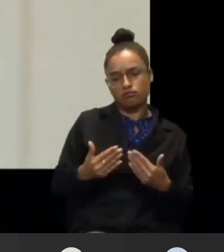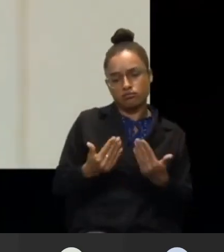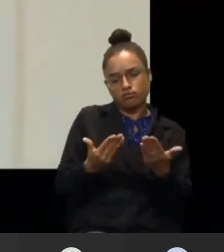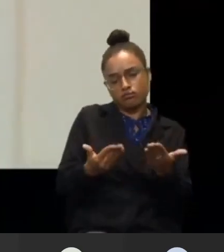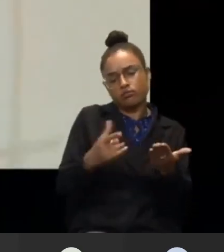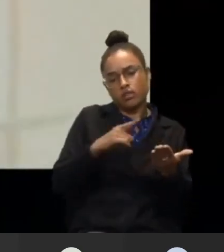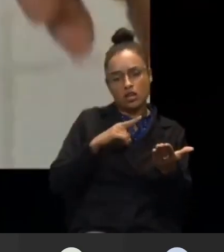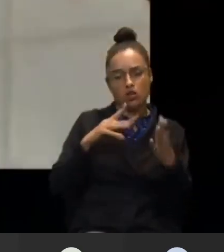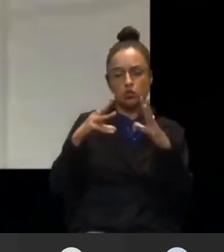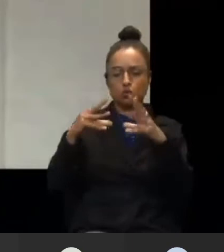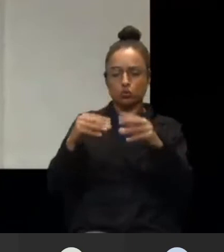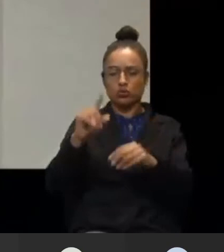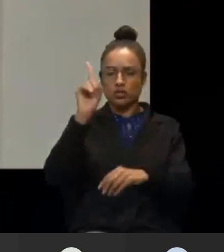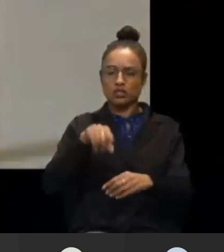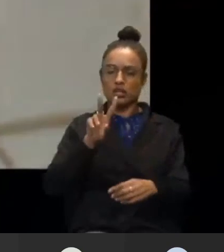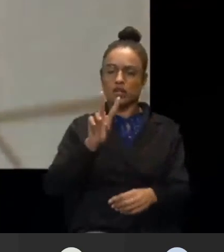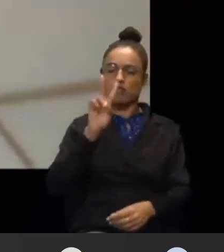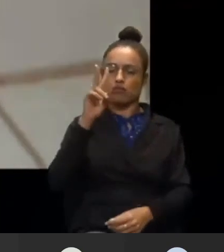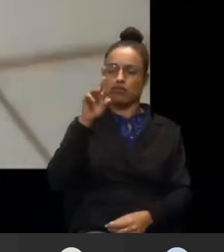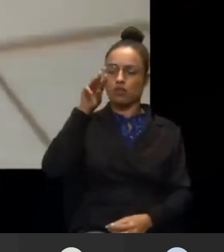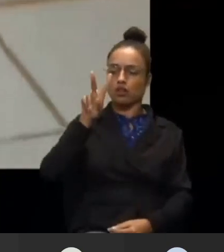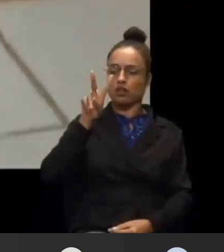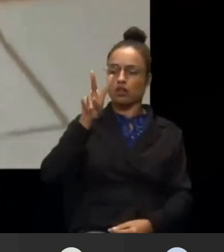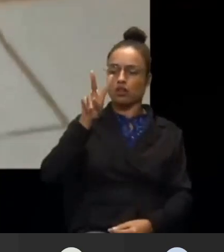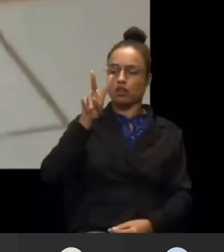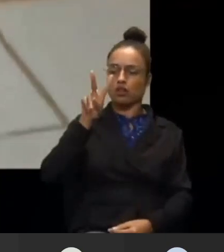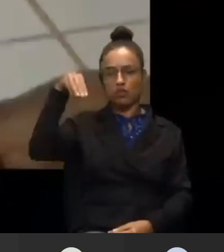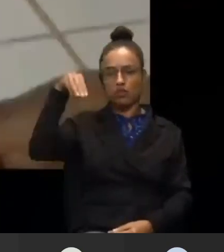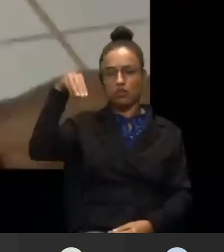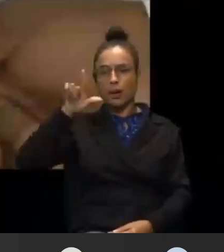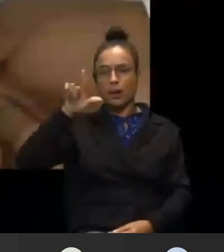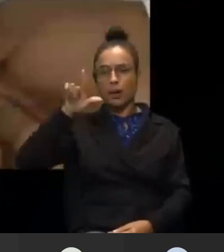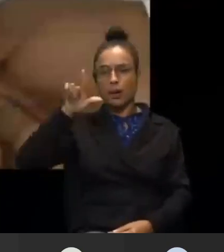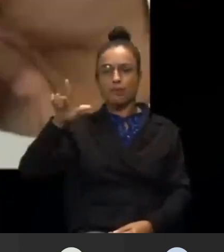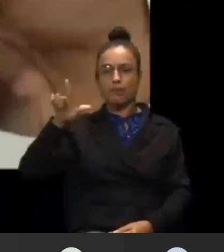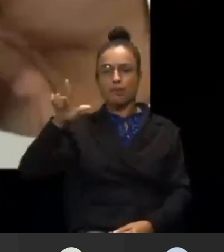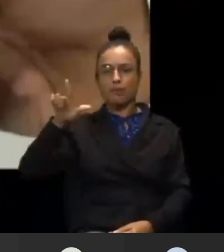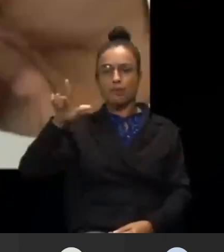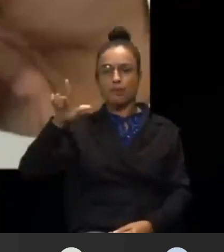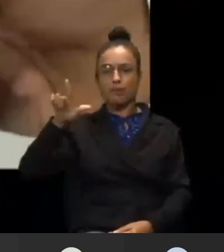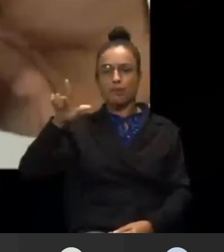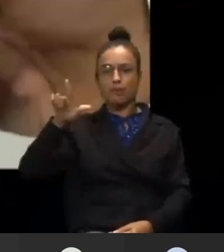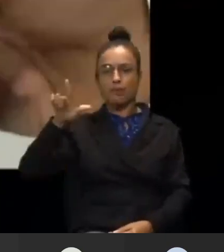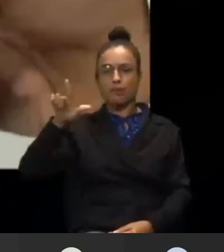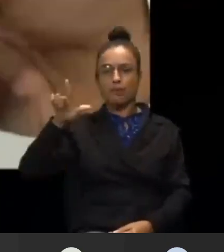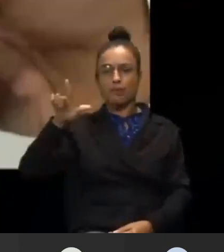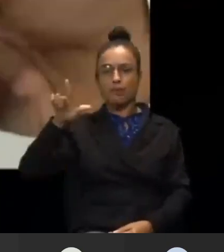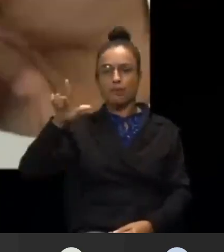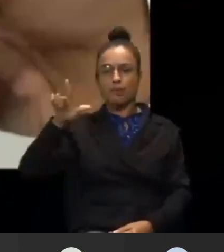valor exato. Nesse caso de 20 ml, a bureta é de 20 ml.